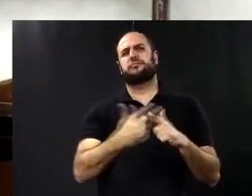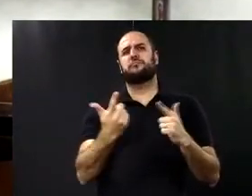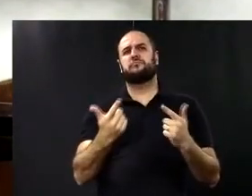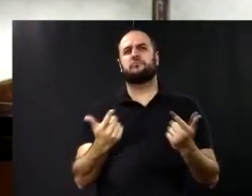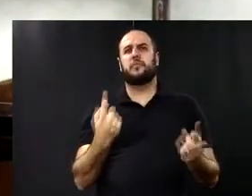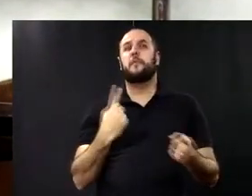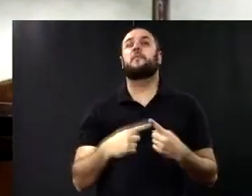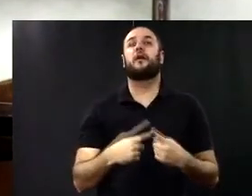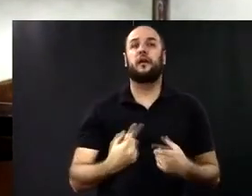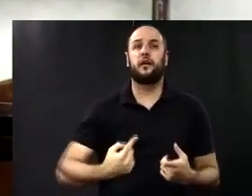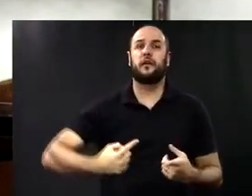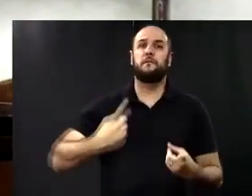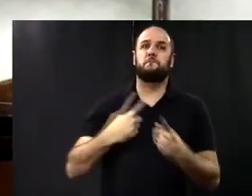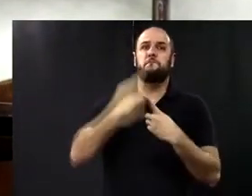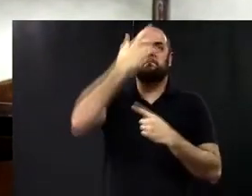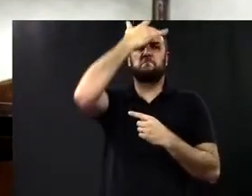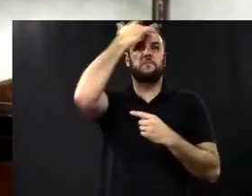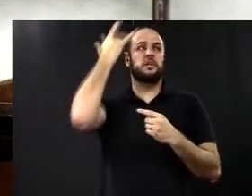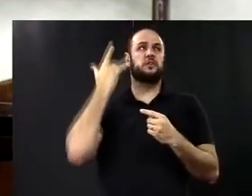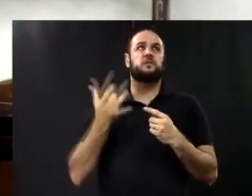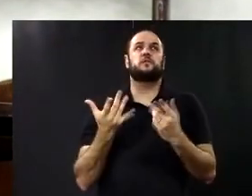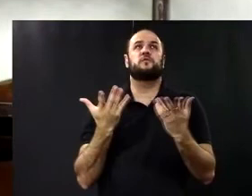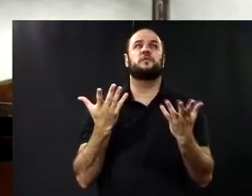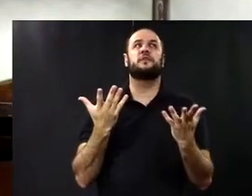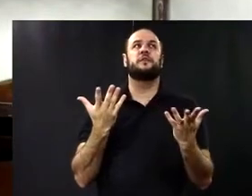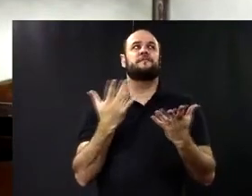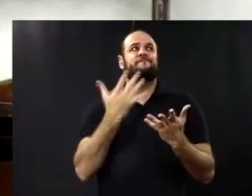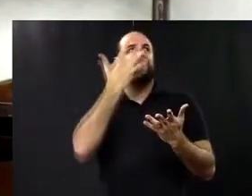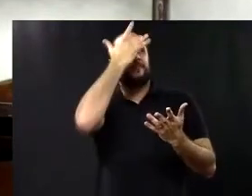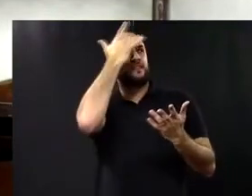quê? Porque as pessoas não serão